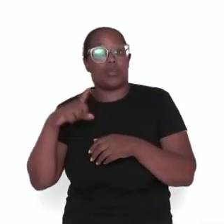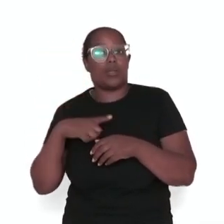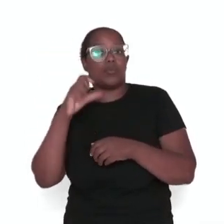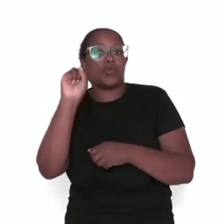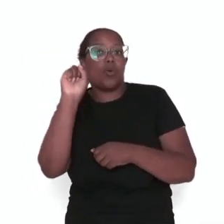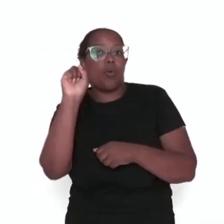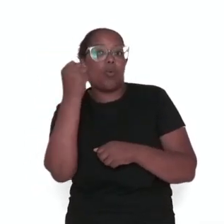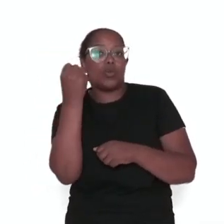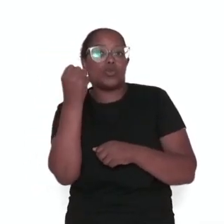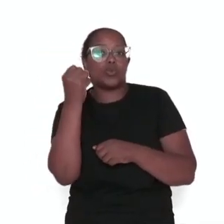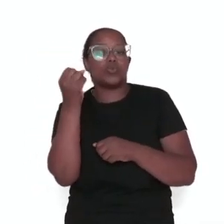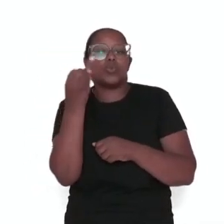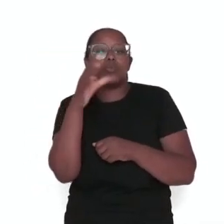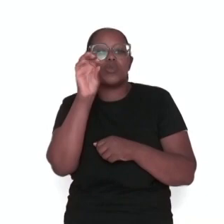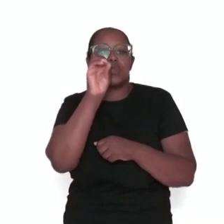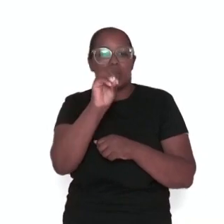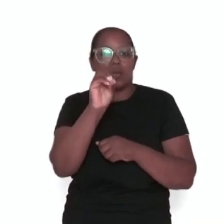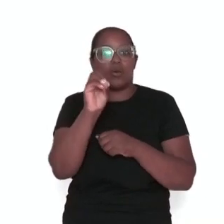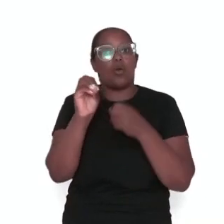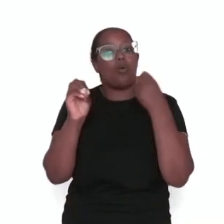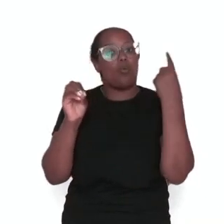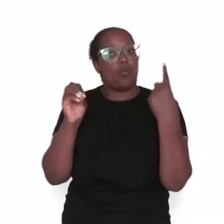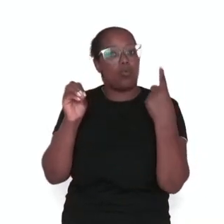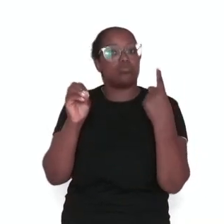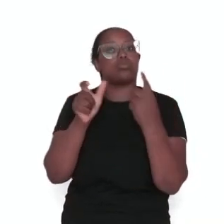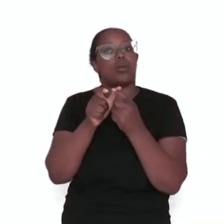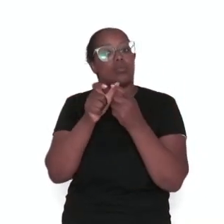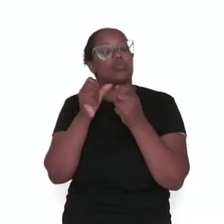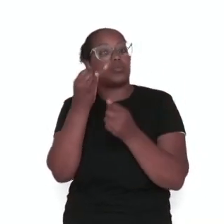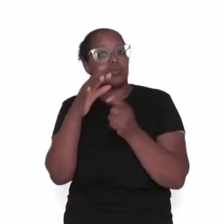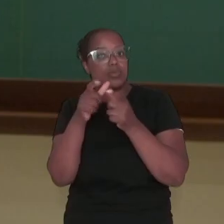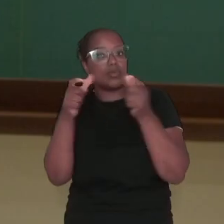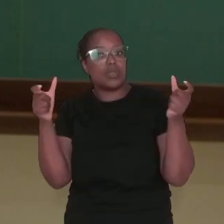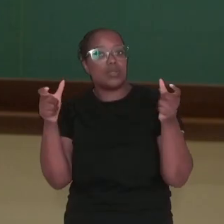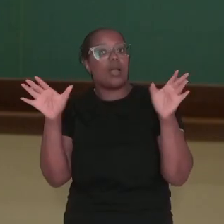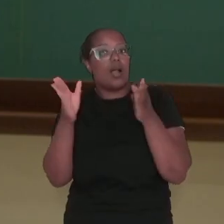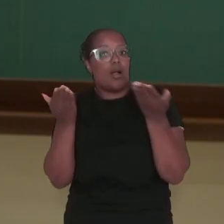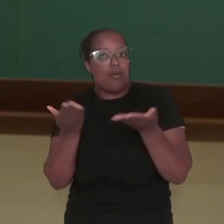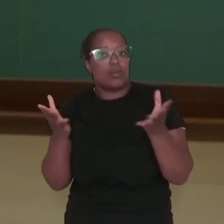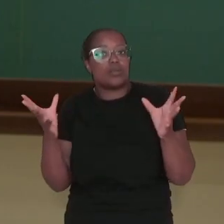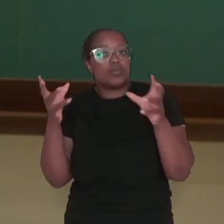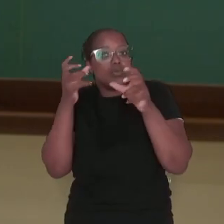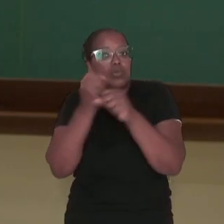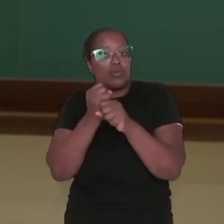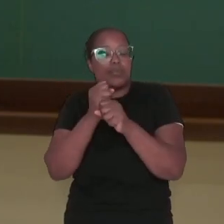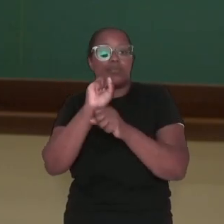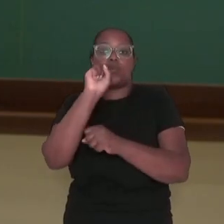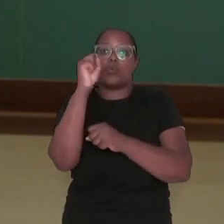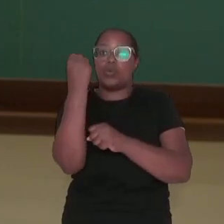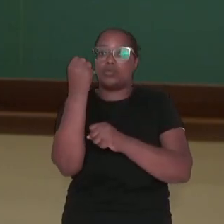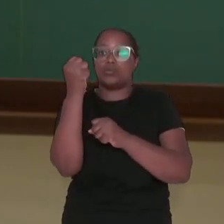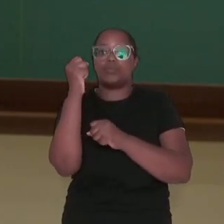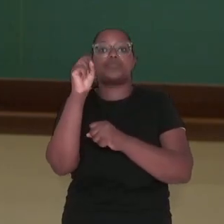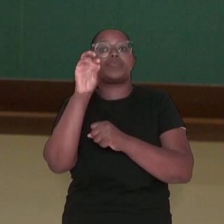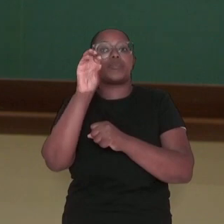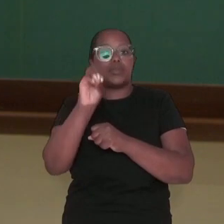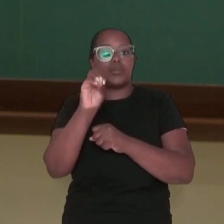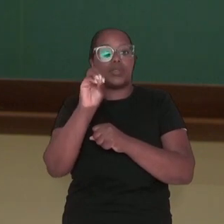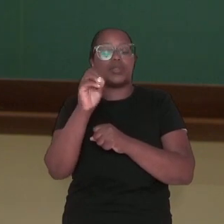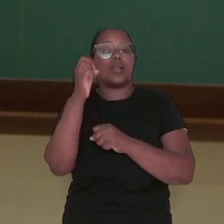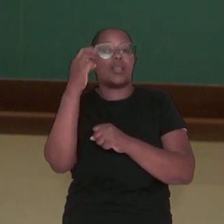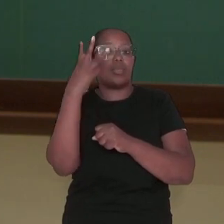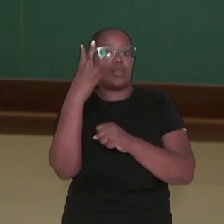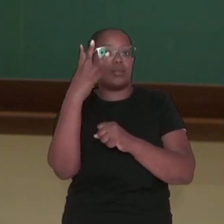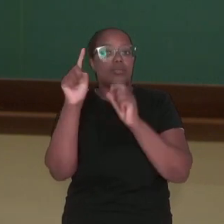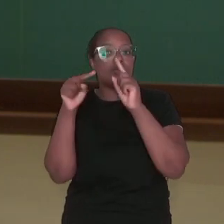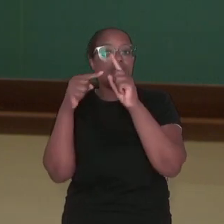zeros. Então, há o número 1 na frente, porque é um número grande, e aqui a gente contou 8 zeros. Aí, 3